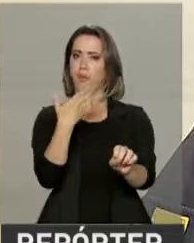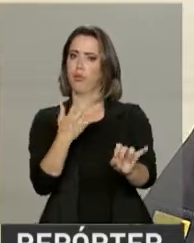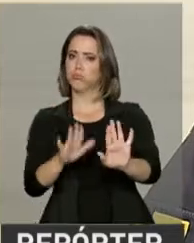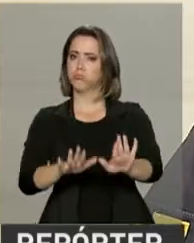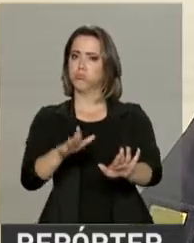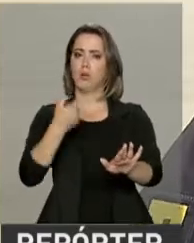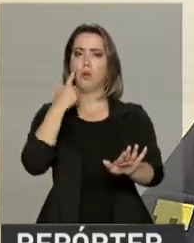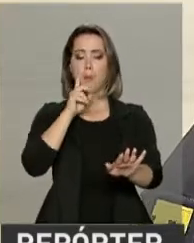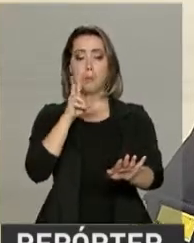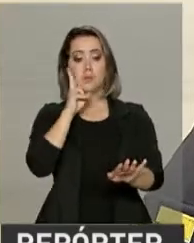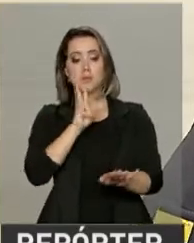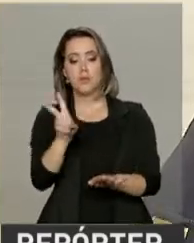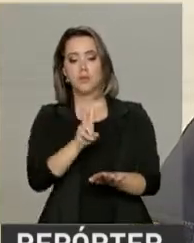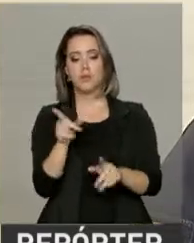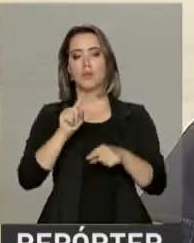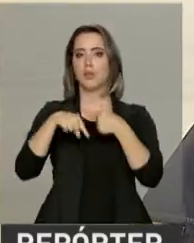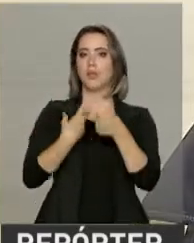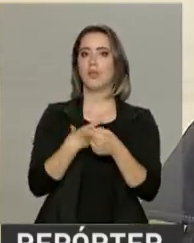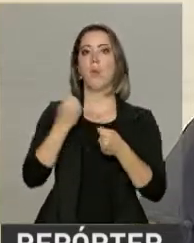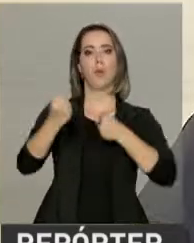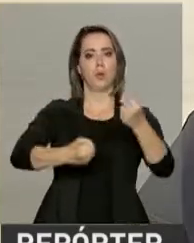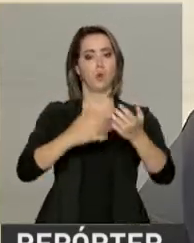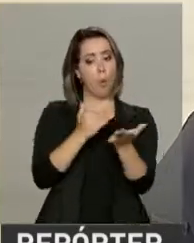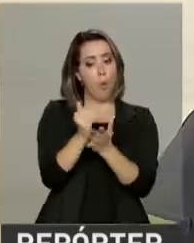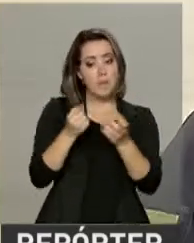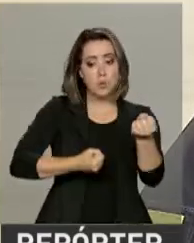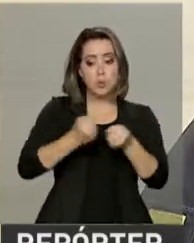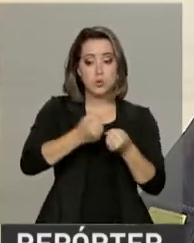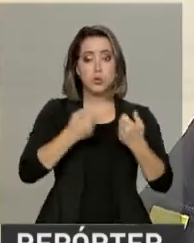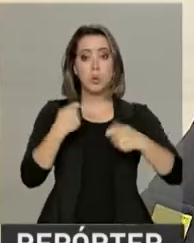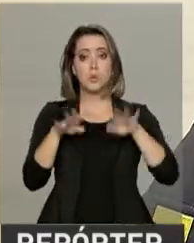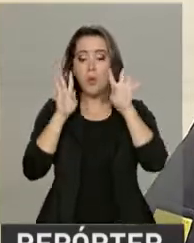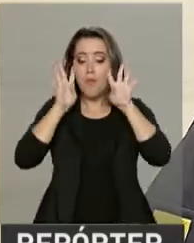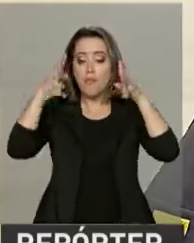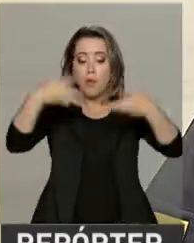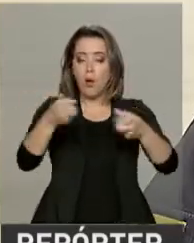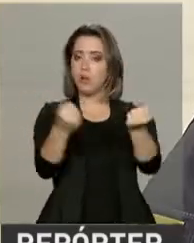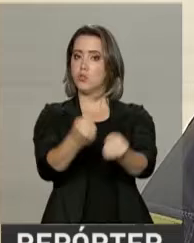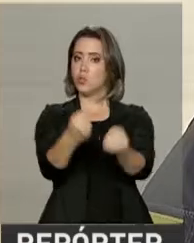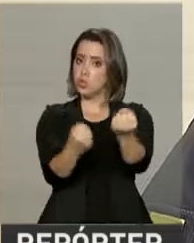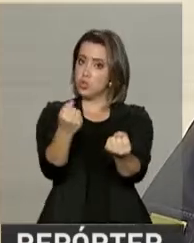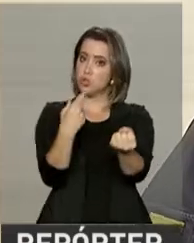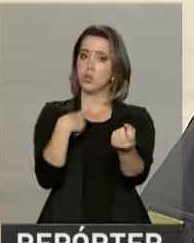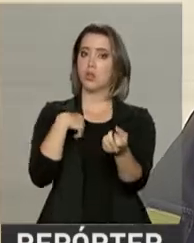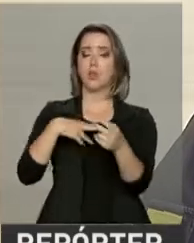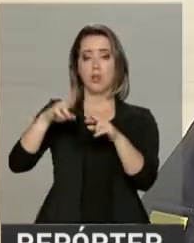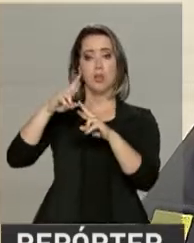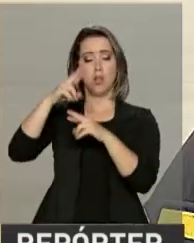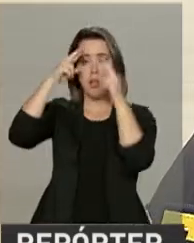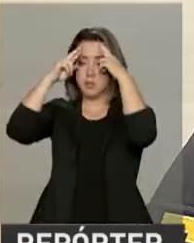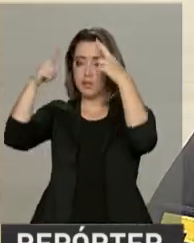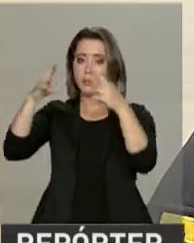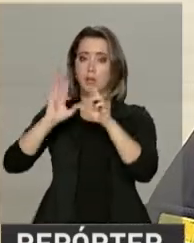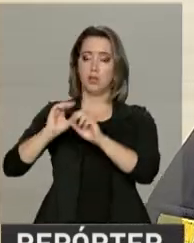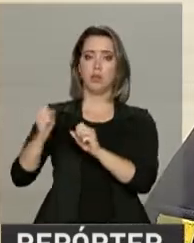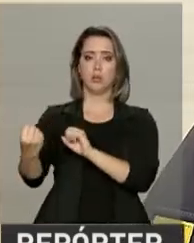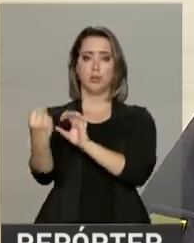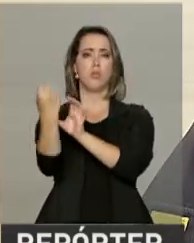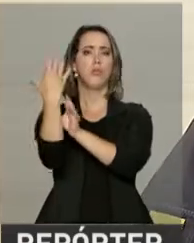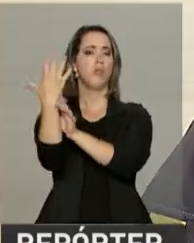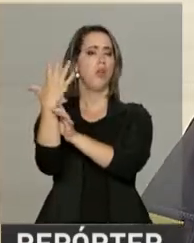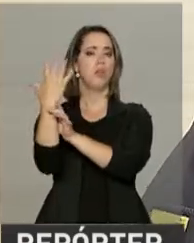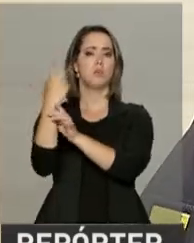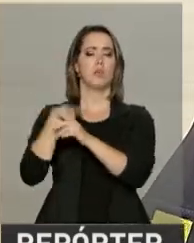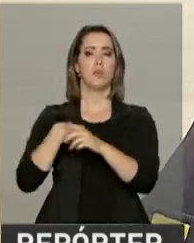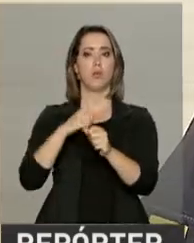está dirigindo todo o foco tem que ser no ato de dirigir respeitando a sinalização respeitando os limites de velocidade